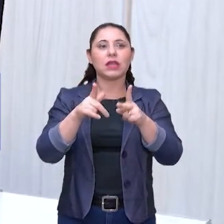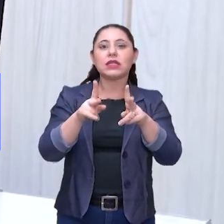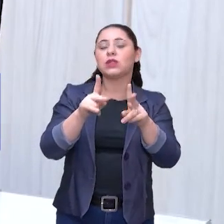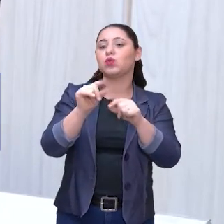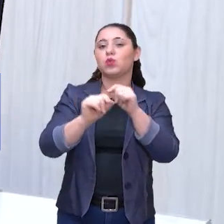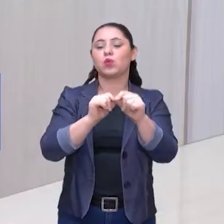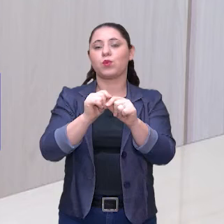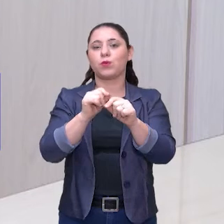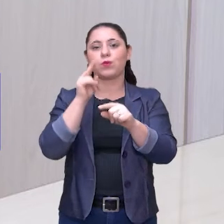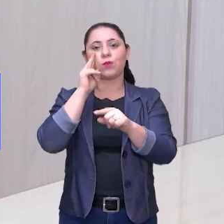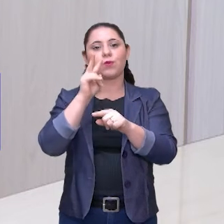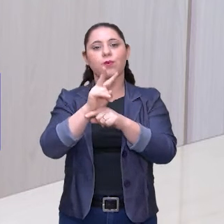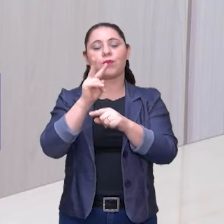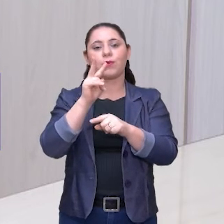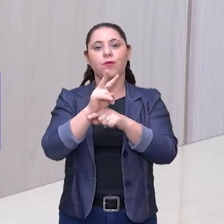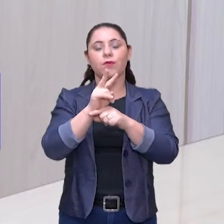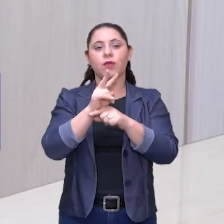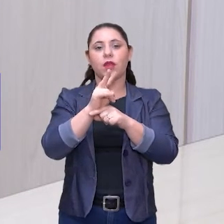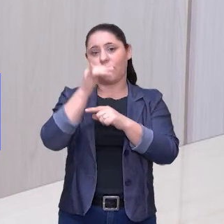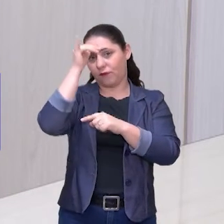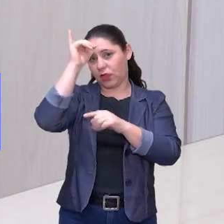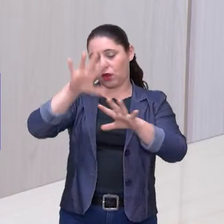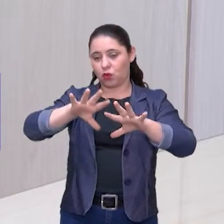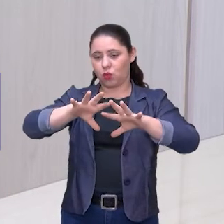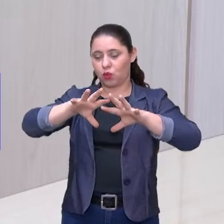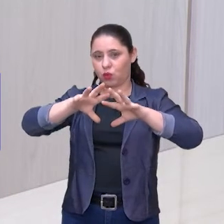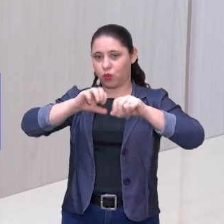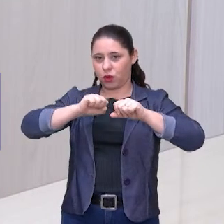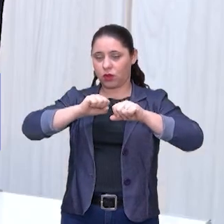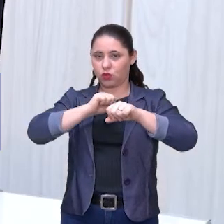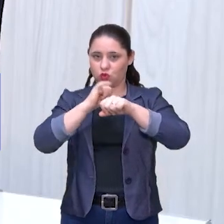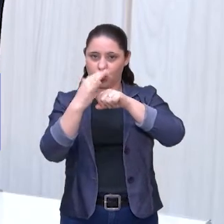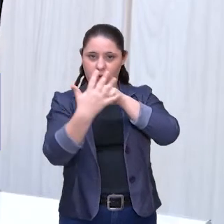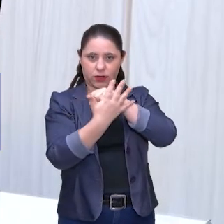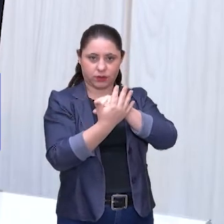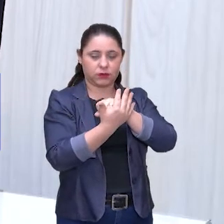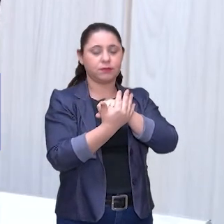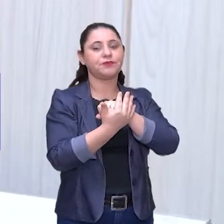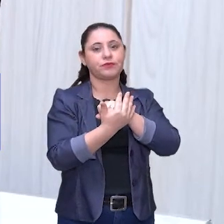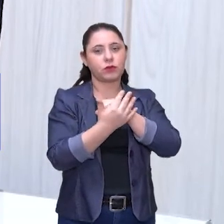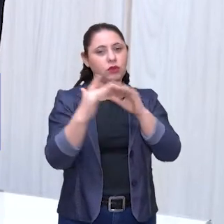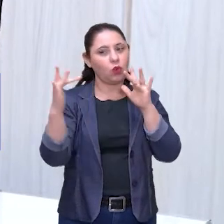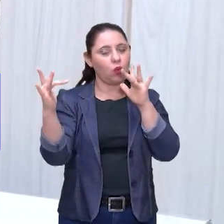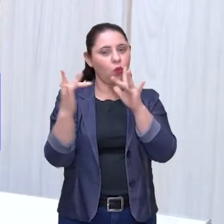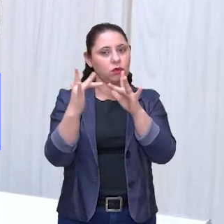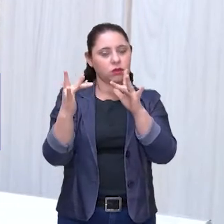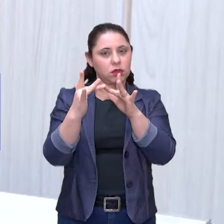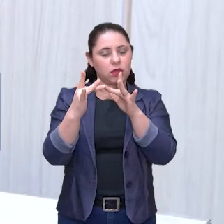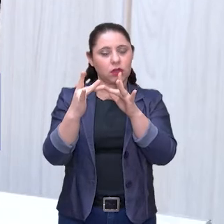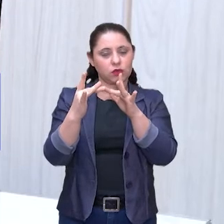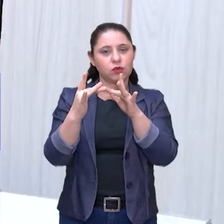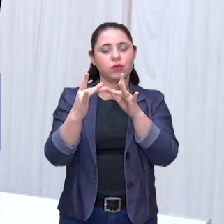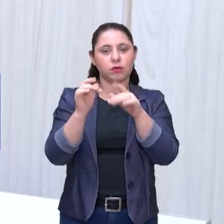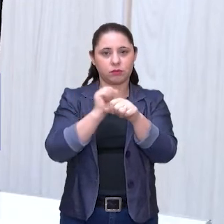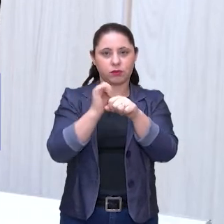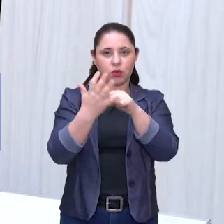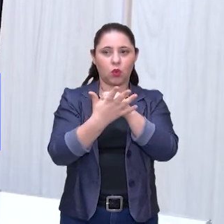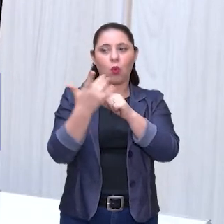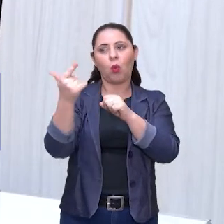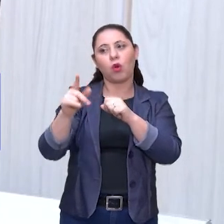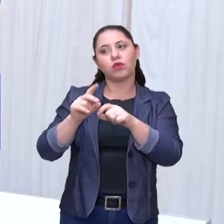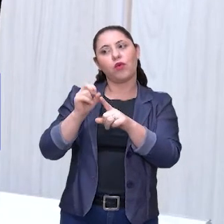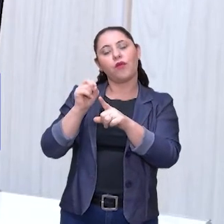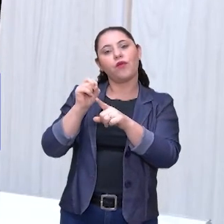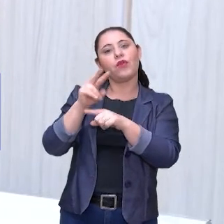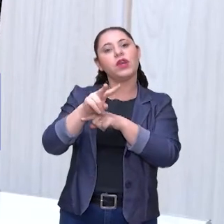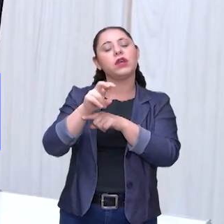seguro você estar evitando a contaminação com o coronavírus, né? O contato com o